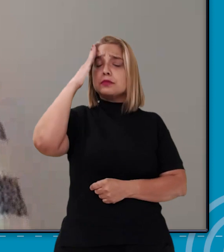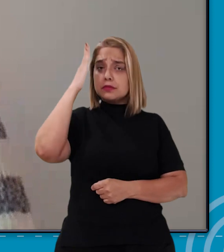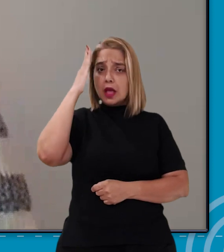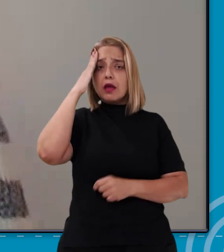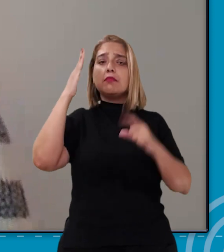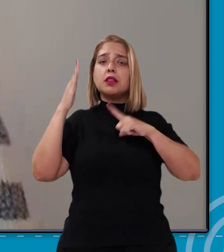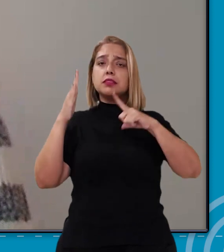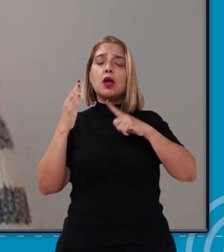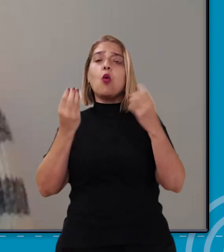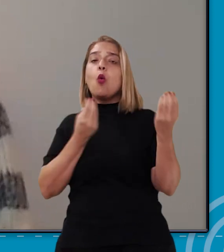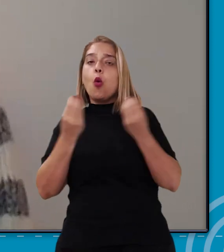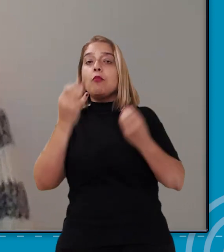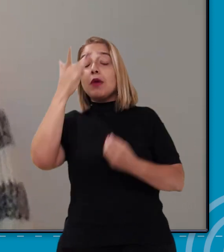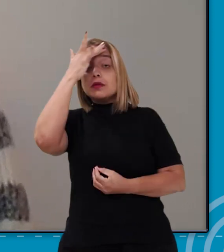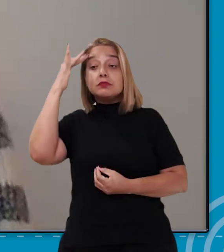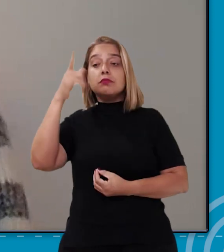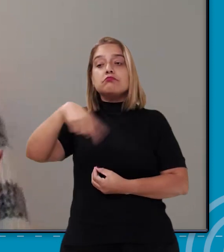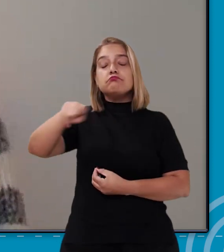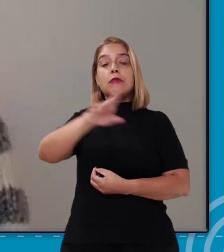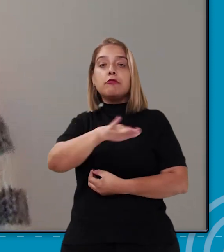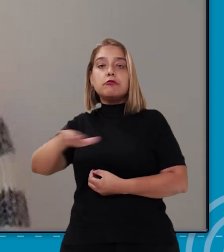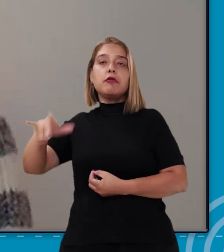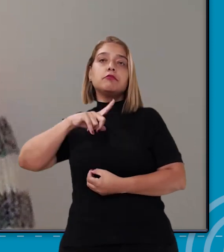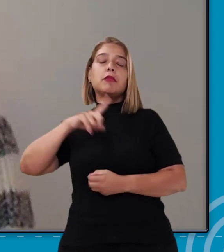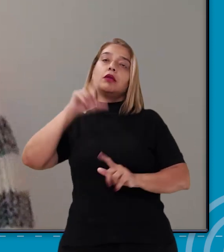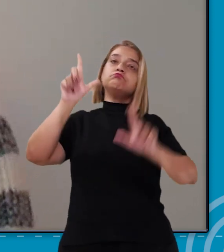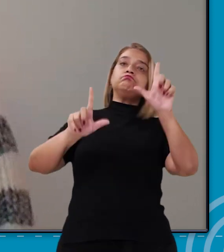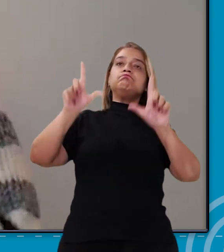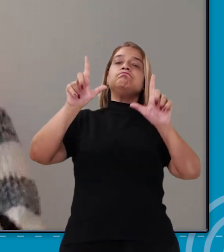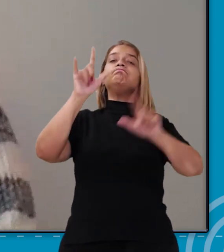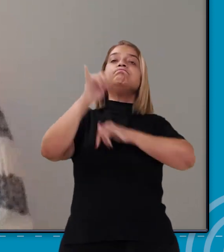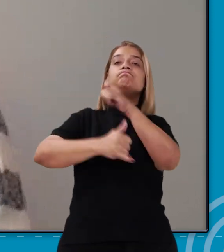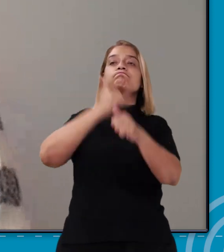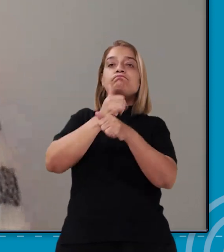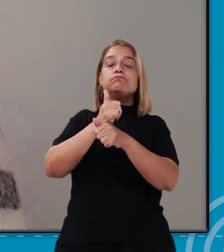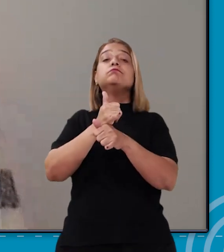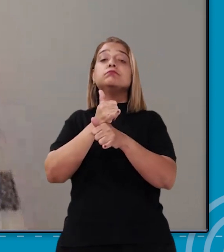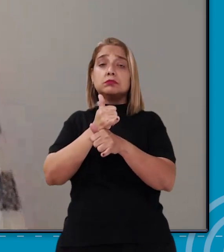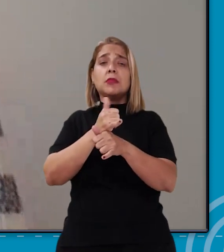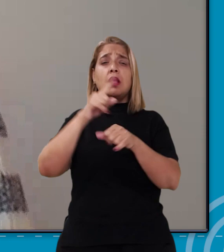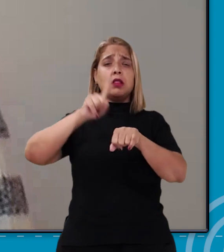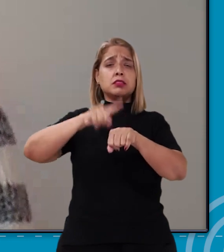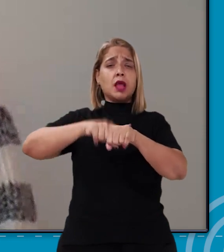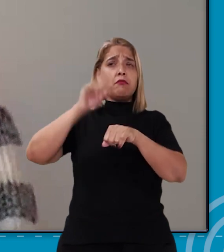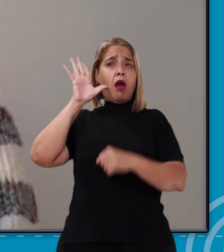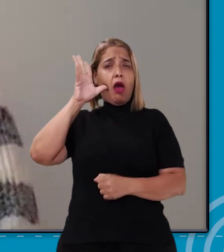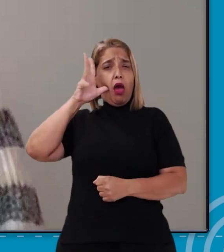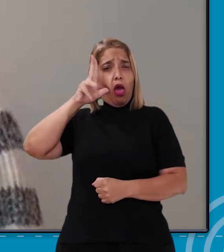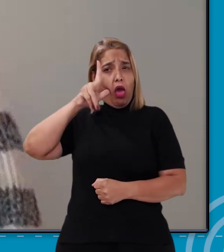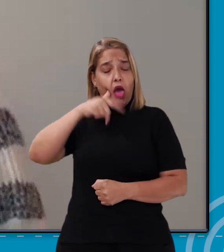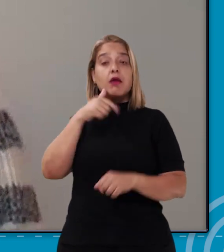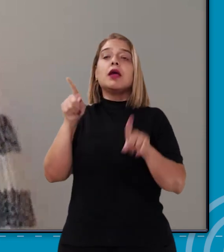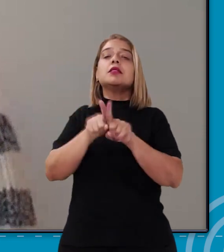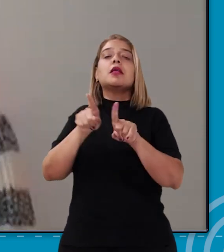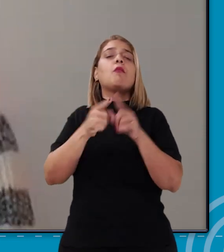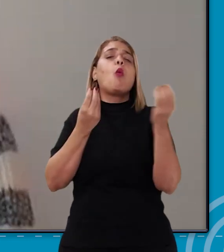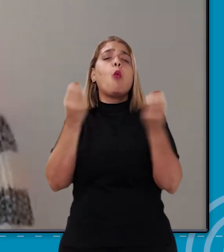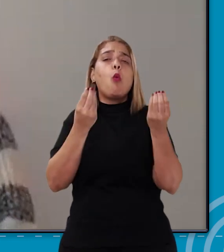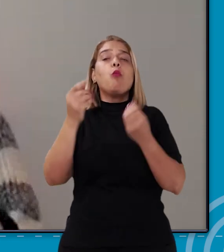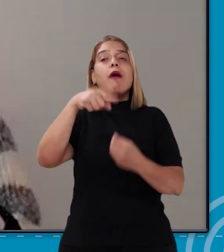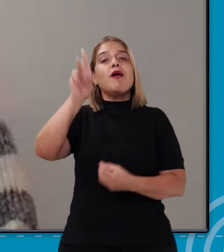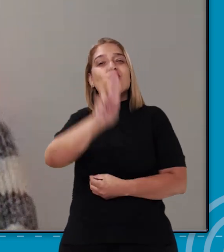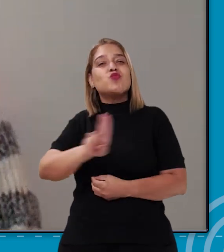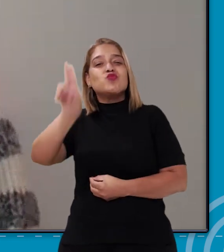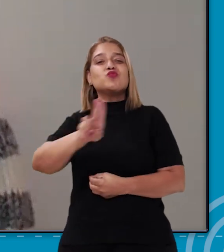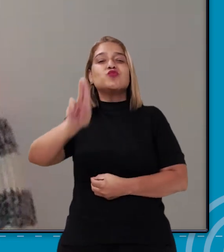ao tempo de exposição das crianças nas telas digitais, se usadas com pertinência, com intencionalidade